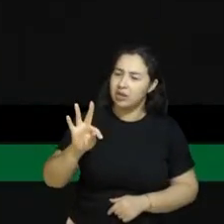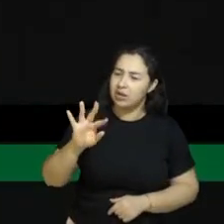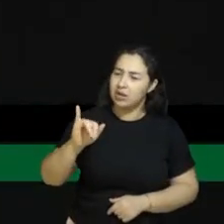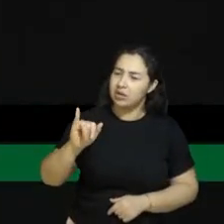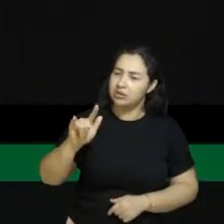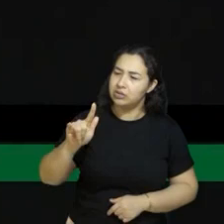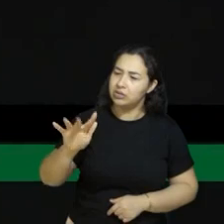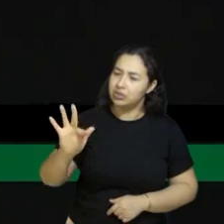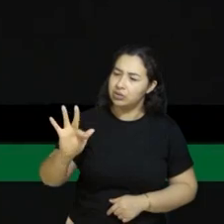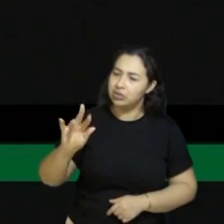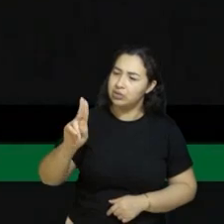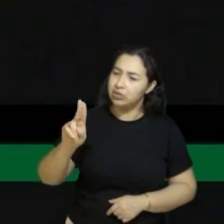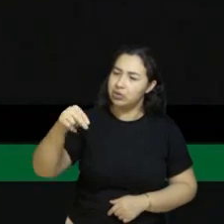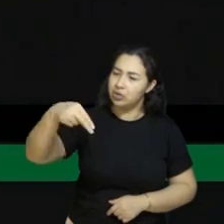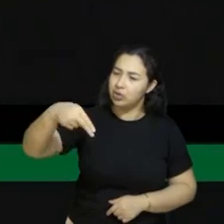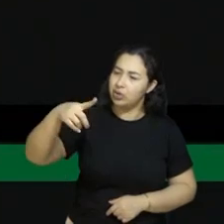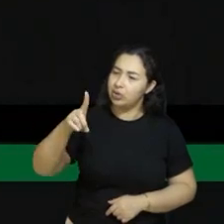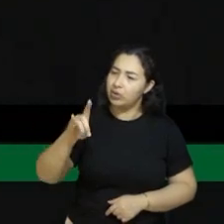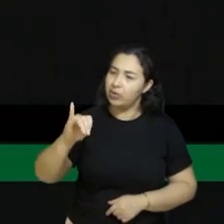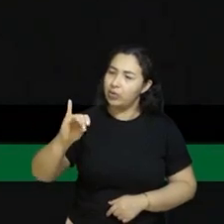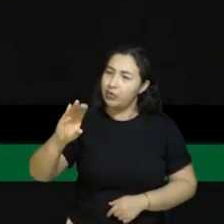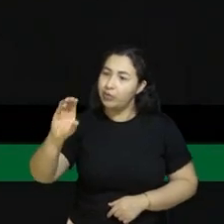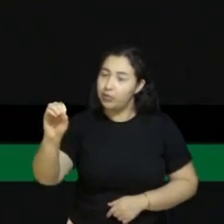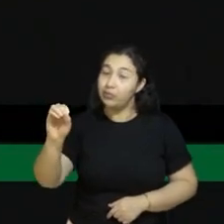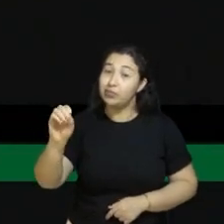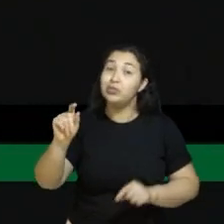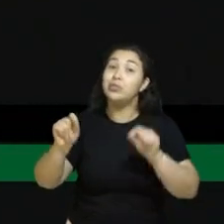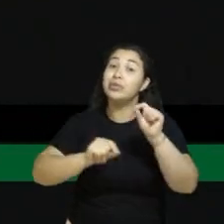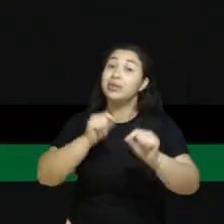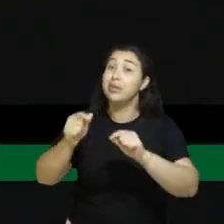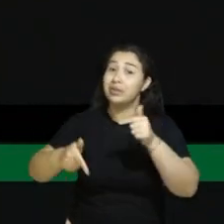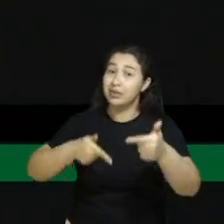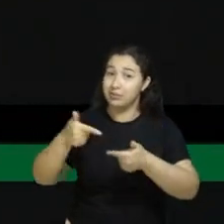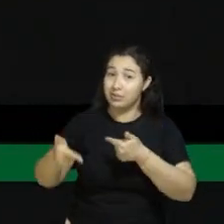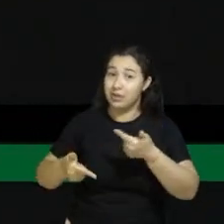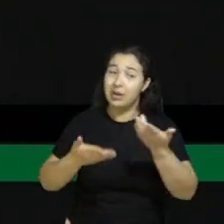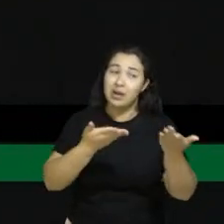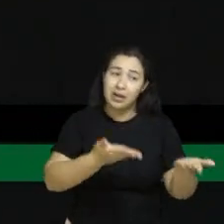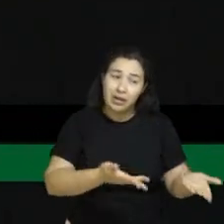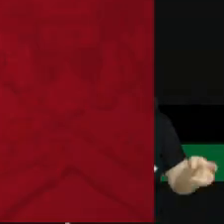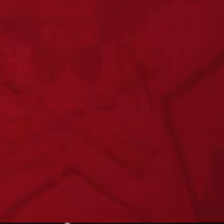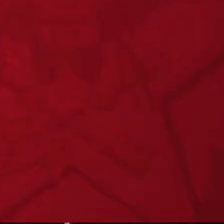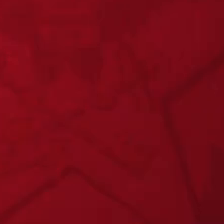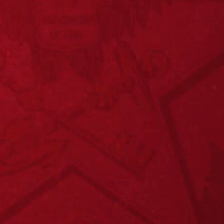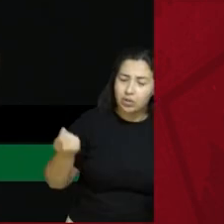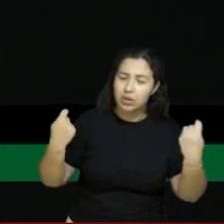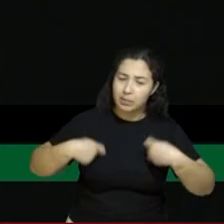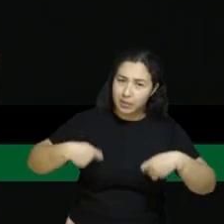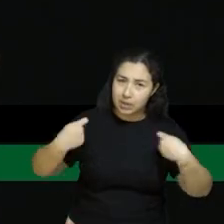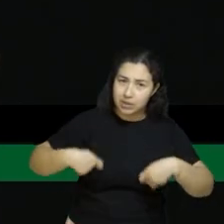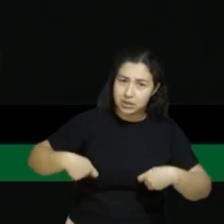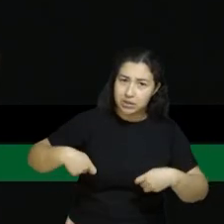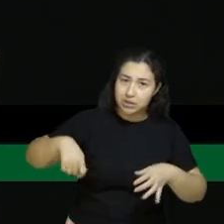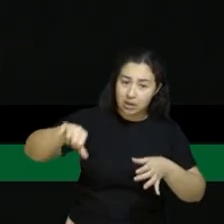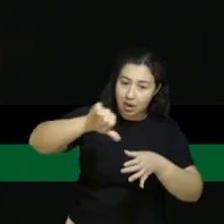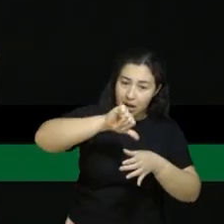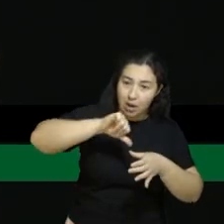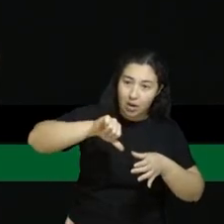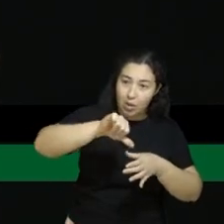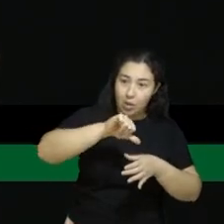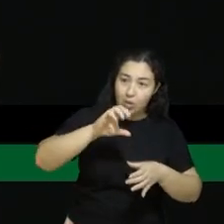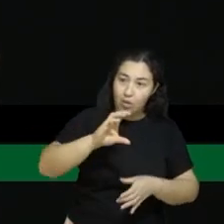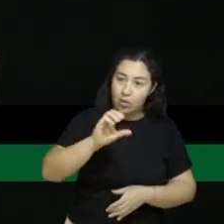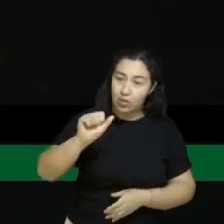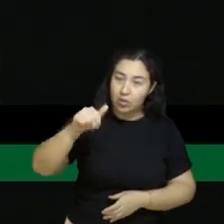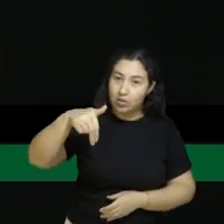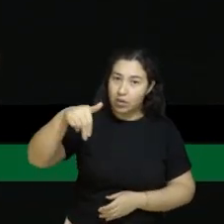médios agricultores que fazem essa máquina girar e eles precisam de apoio. A deputada Paulinha